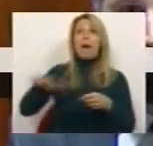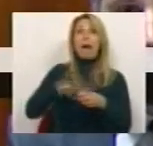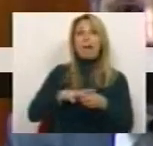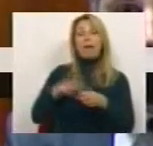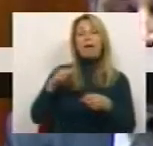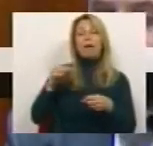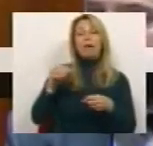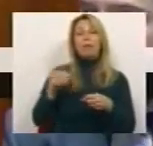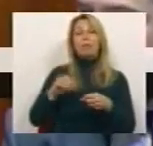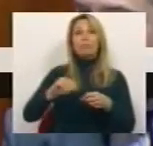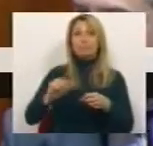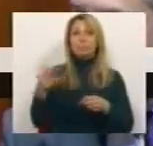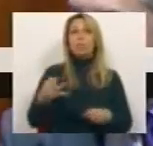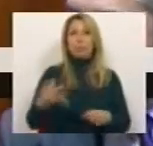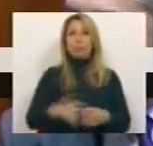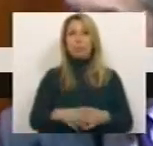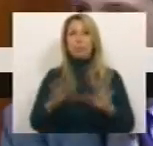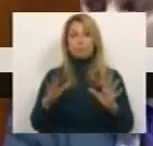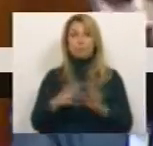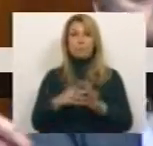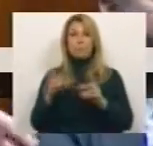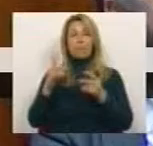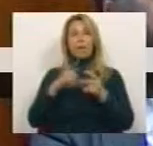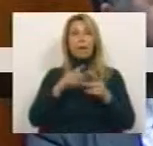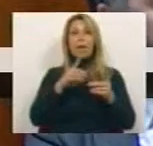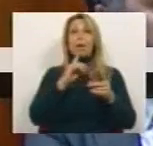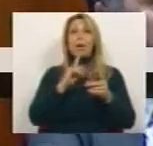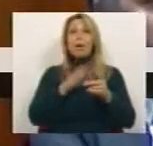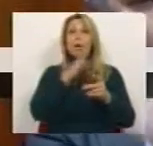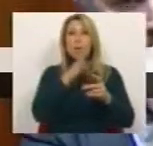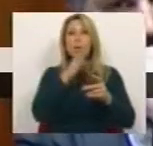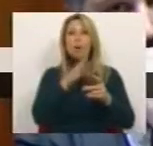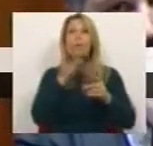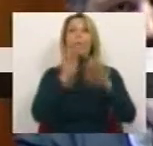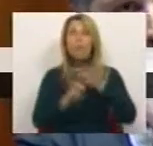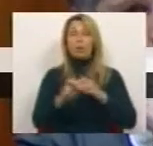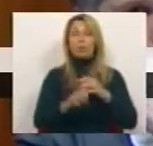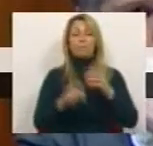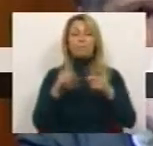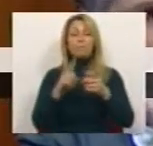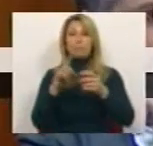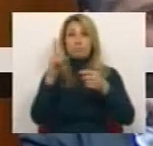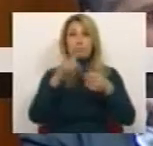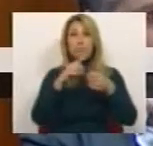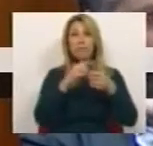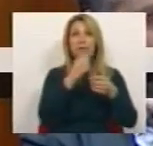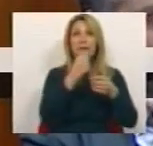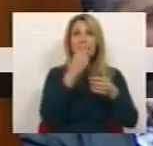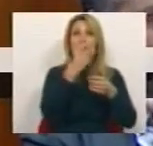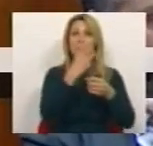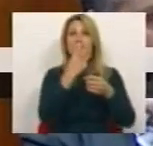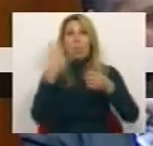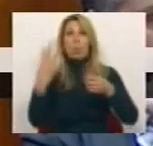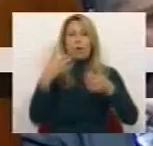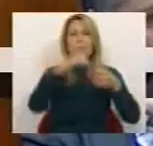Porto. A passagem das 3 para as 4 carruagens, com toda a franqueza, são 3, 6, 9 e os múltiplos são múltiplos